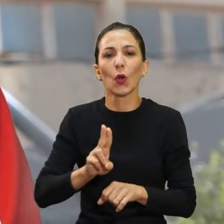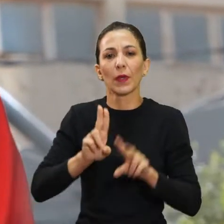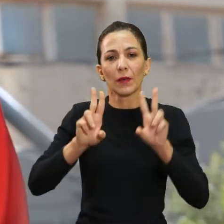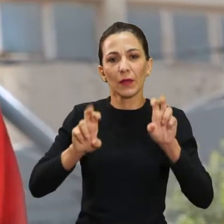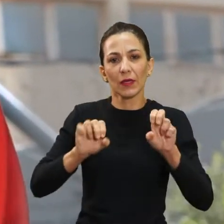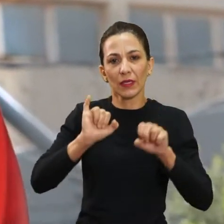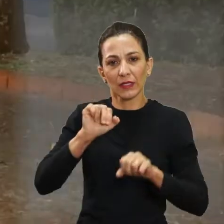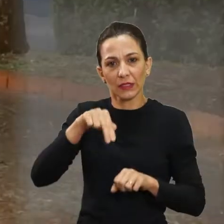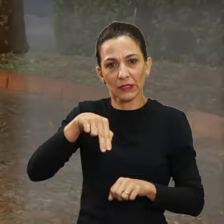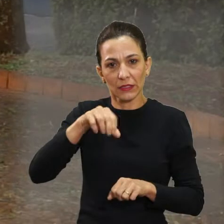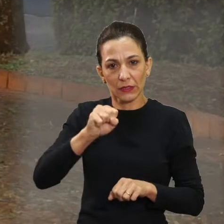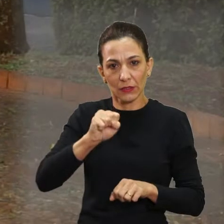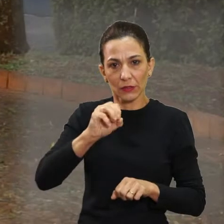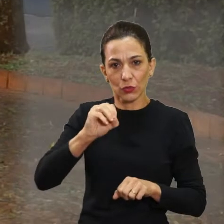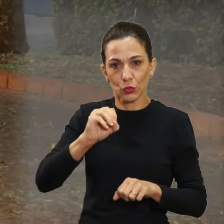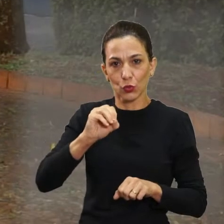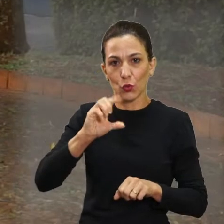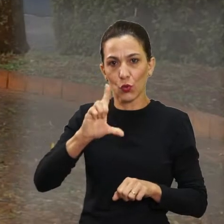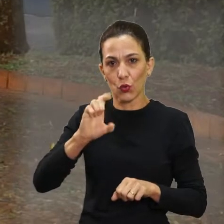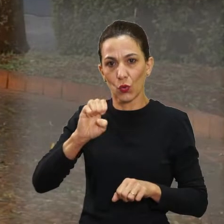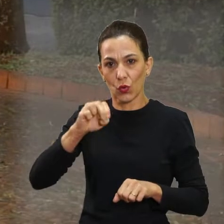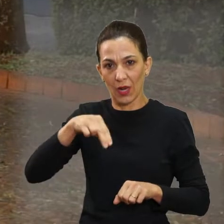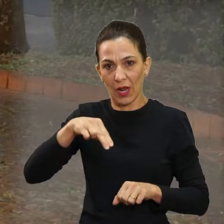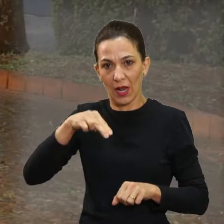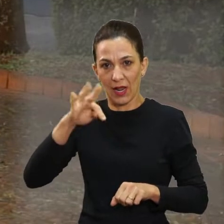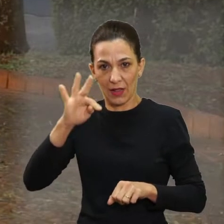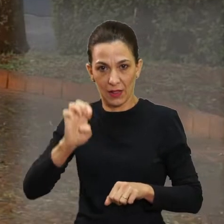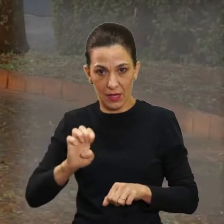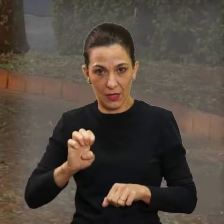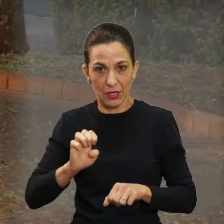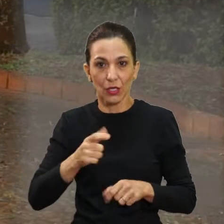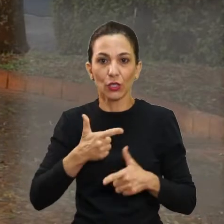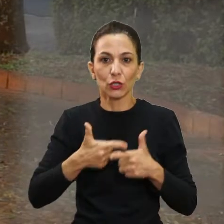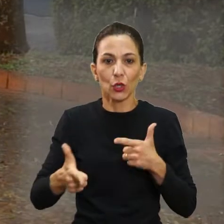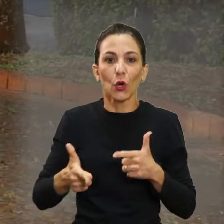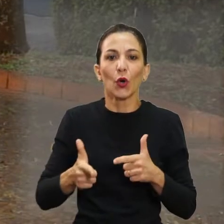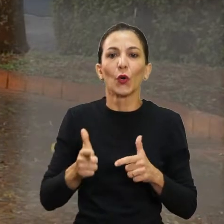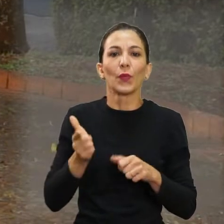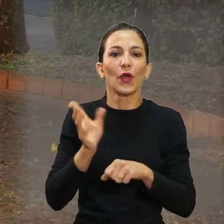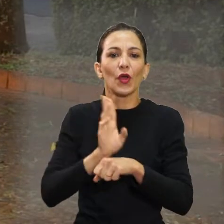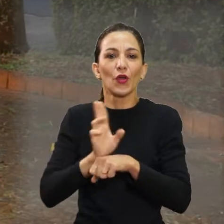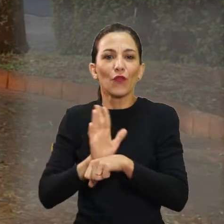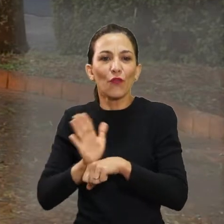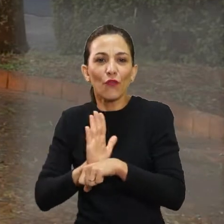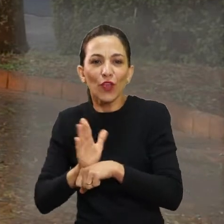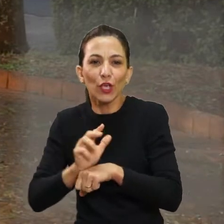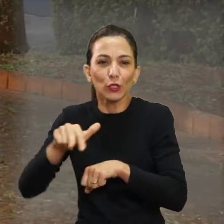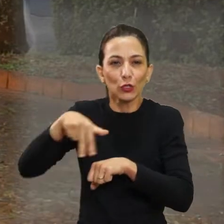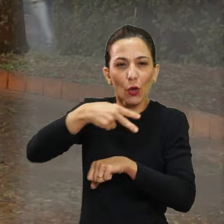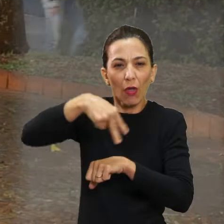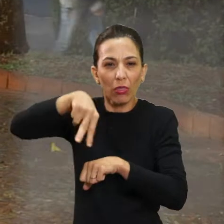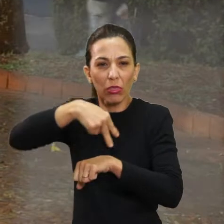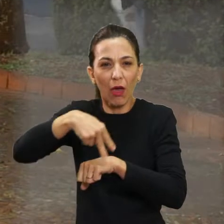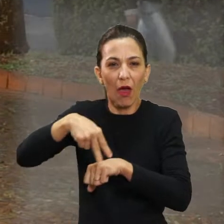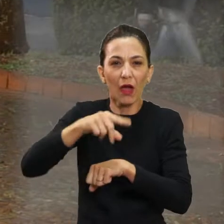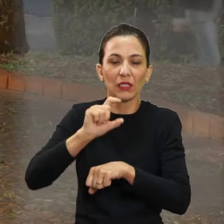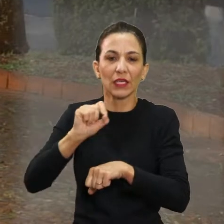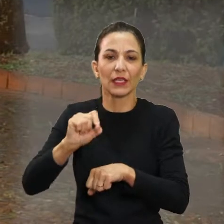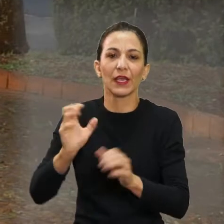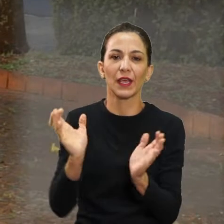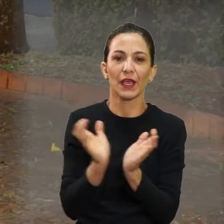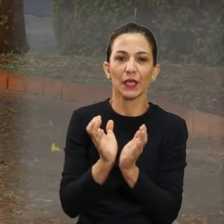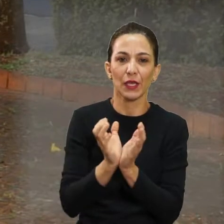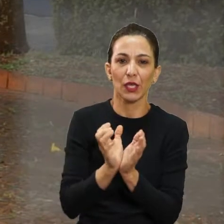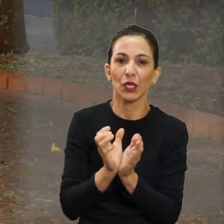desses projetos. Também fiz agora o último que a gente realizou, que foi um prêmio do Itaú Cultural, a gente fez um